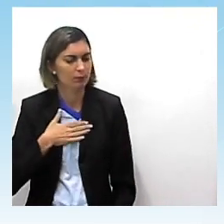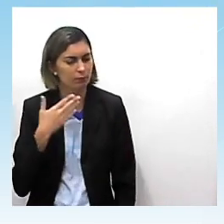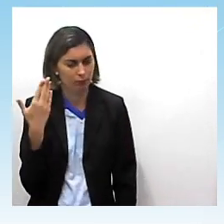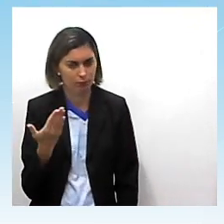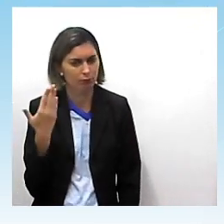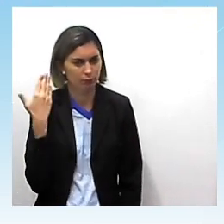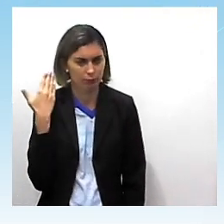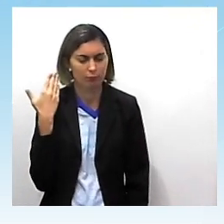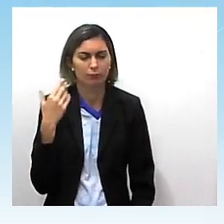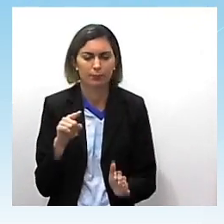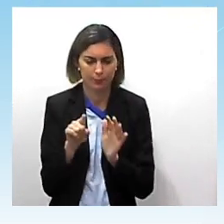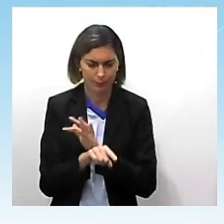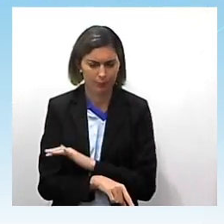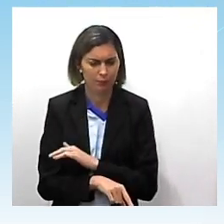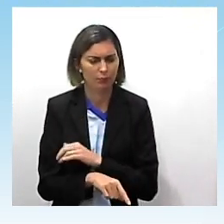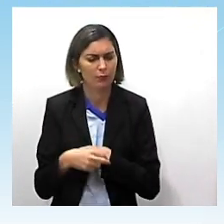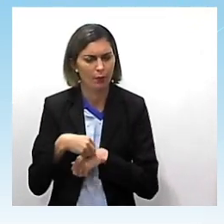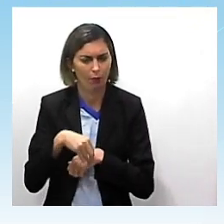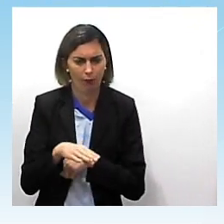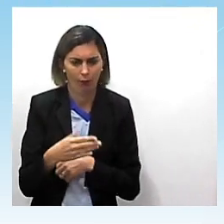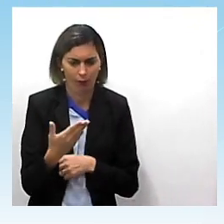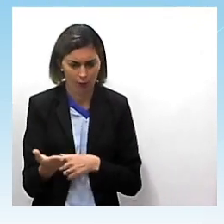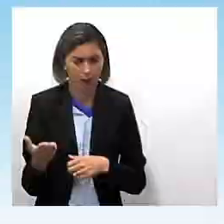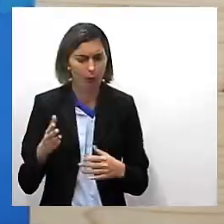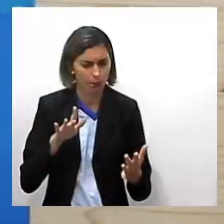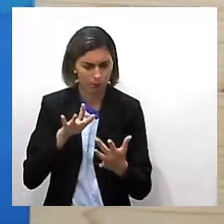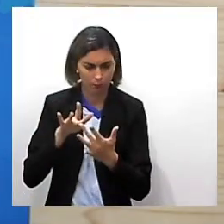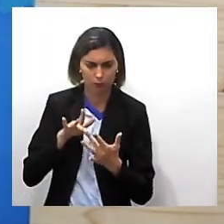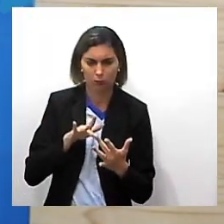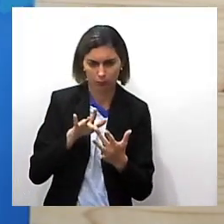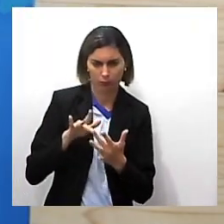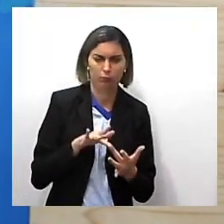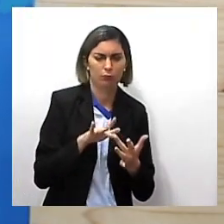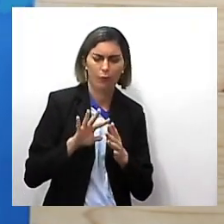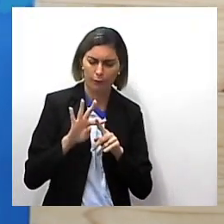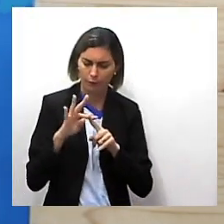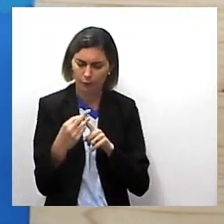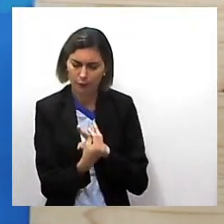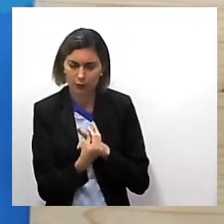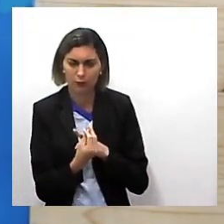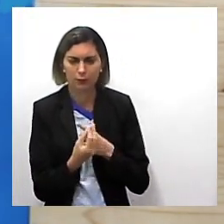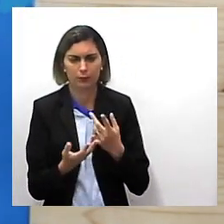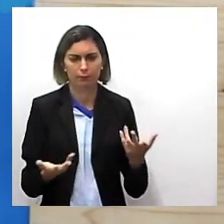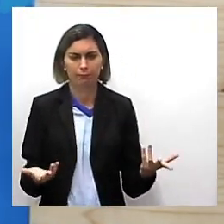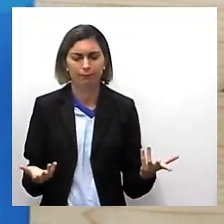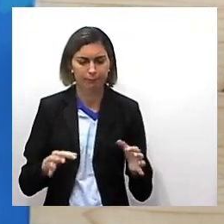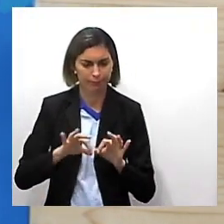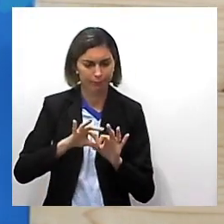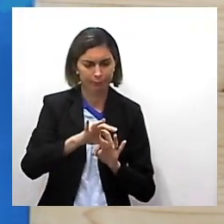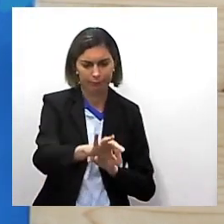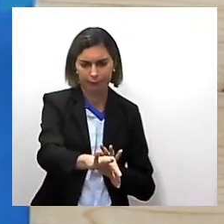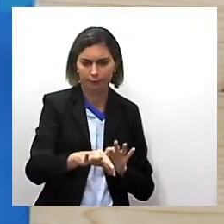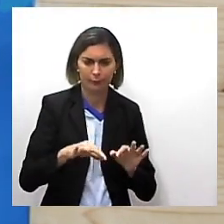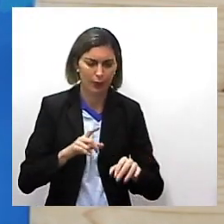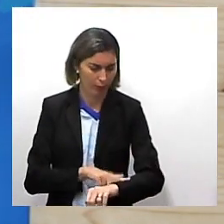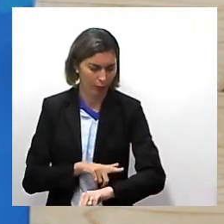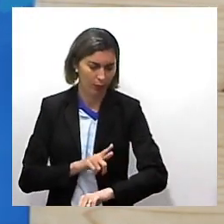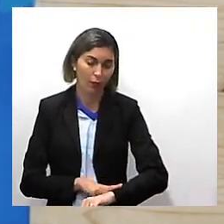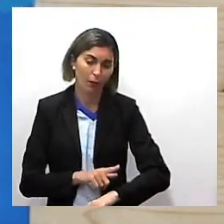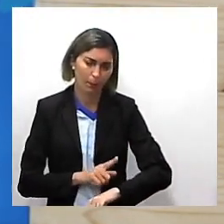dessa questão. Uma questão que traz aí uma conexão com a física. Olha só, distância e